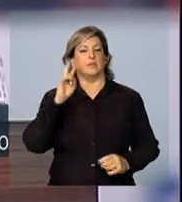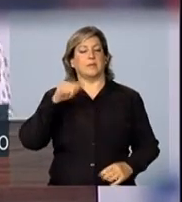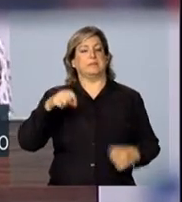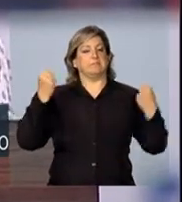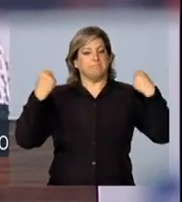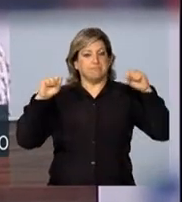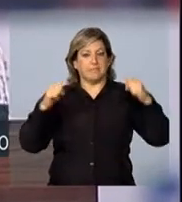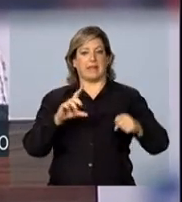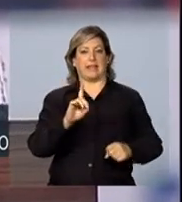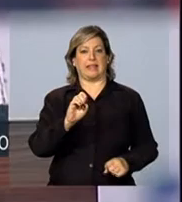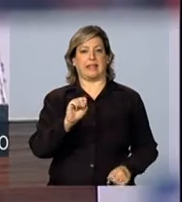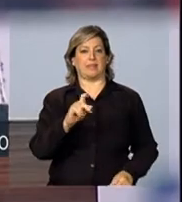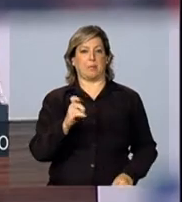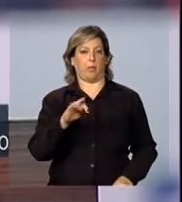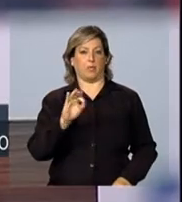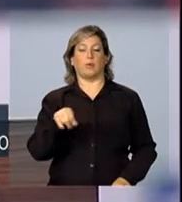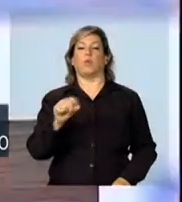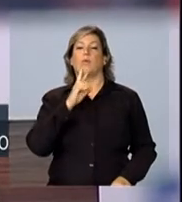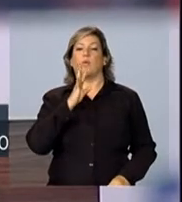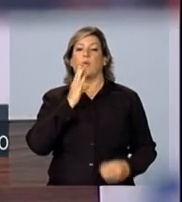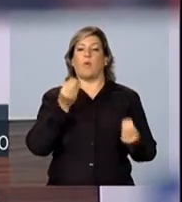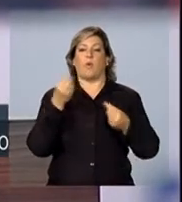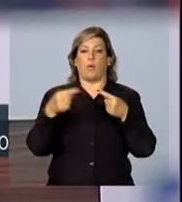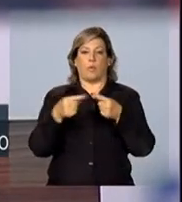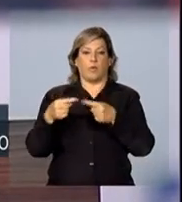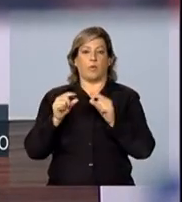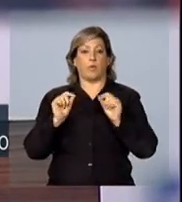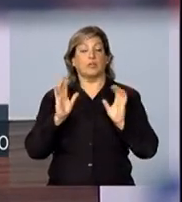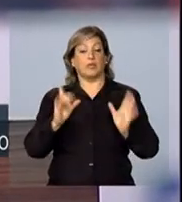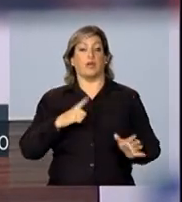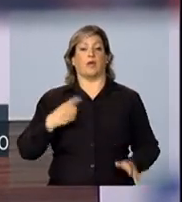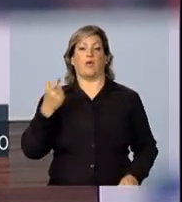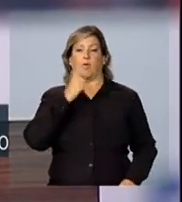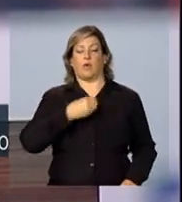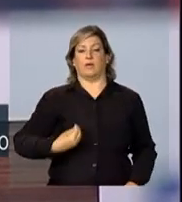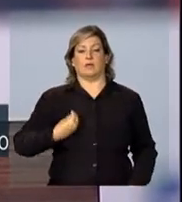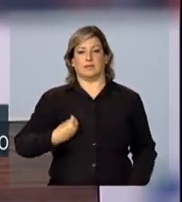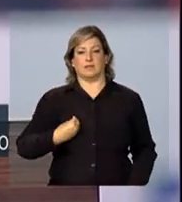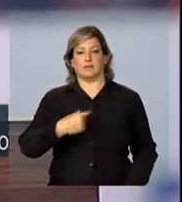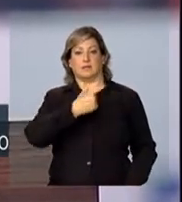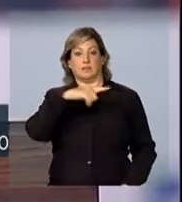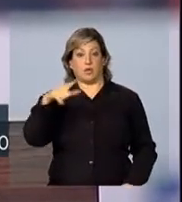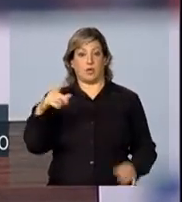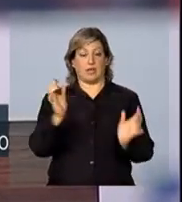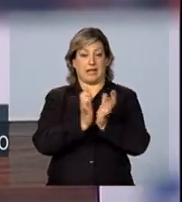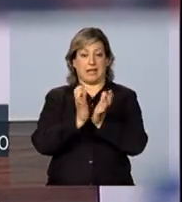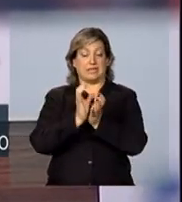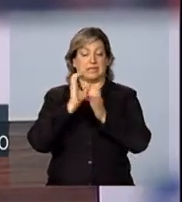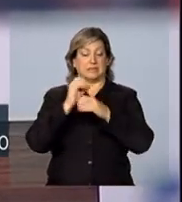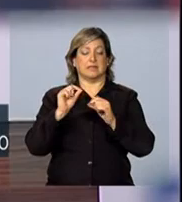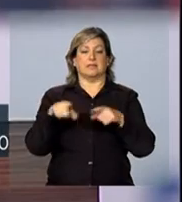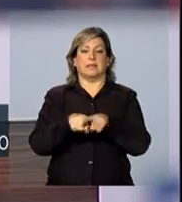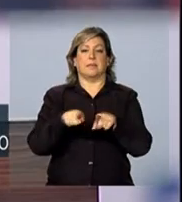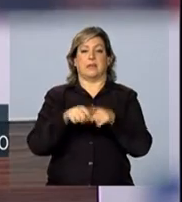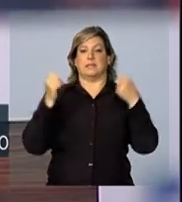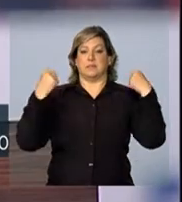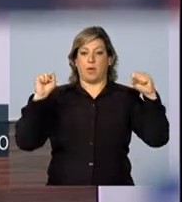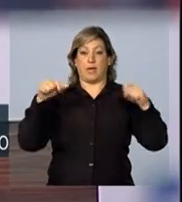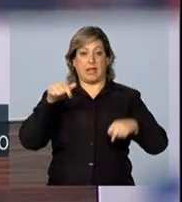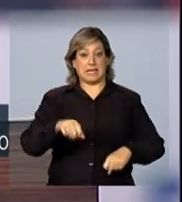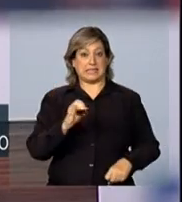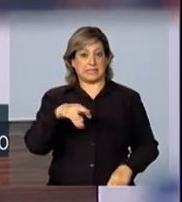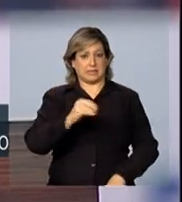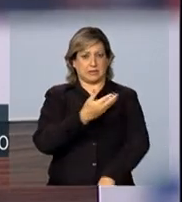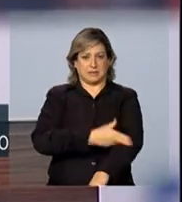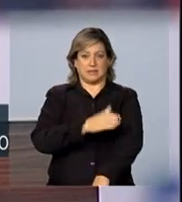Semelhança do que já acontece do que já é presente nas outras áreas da ciência do esporte portanto esse centro